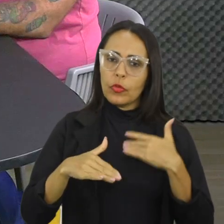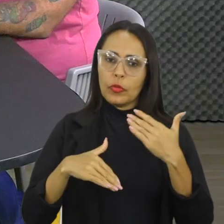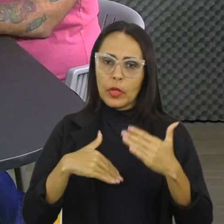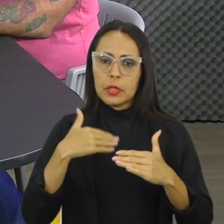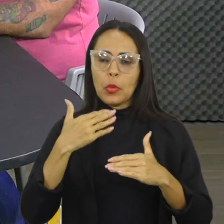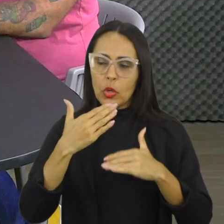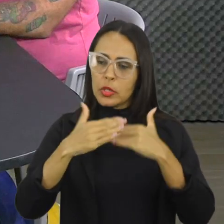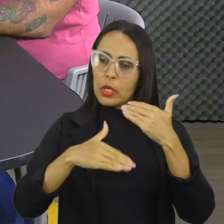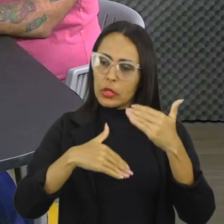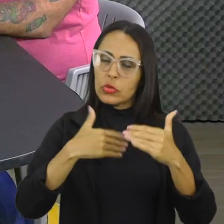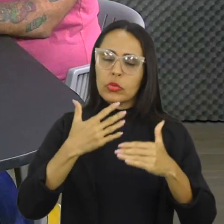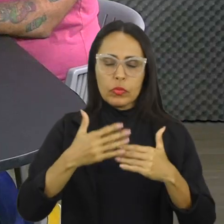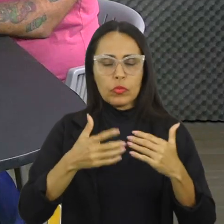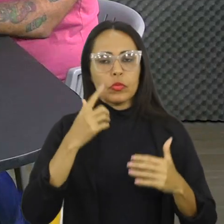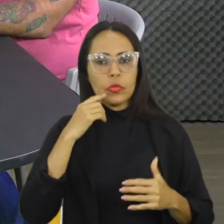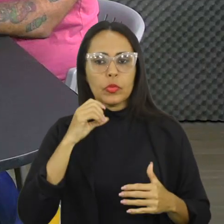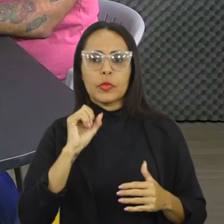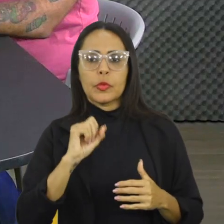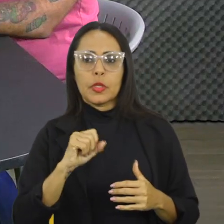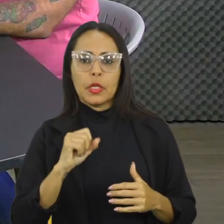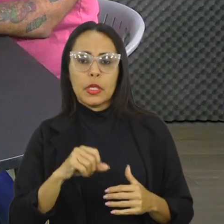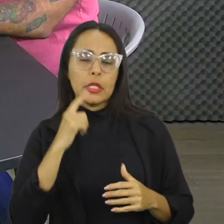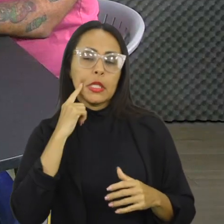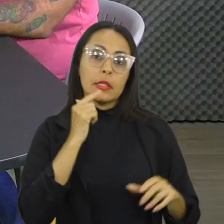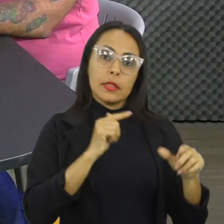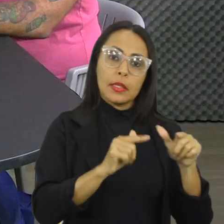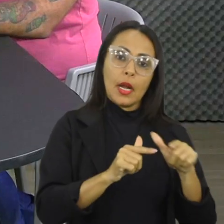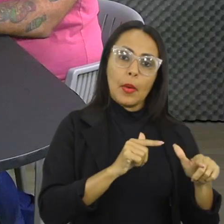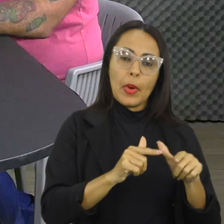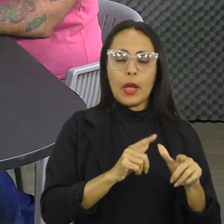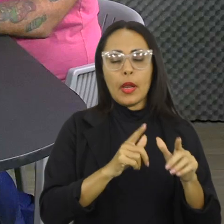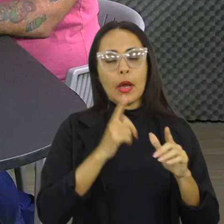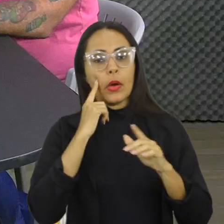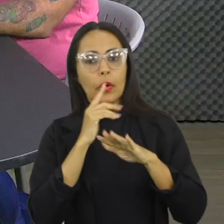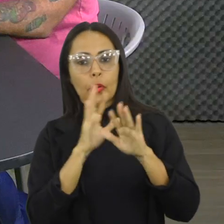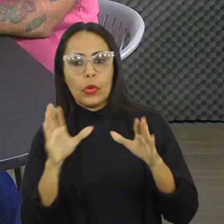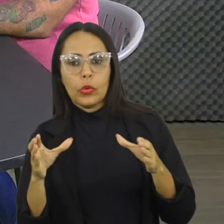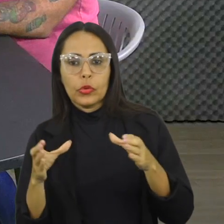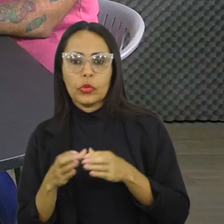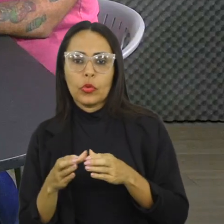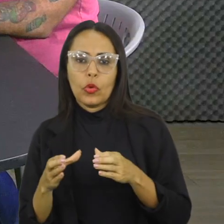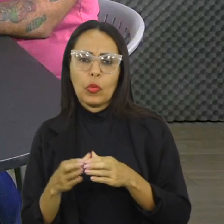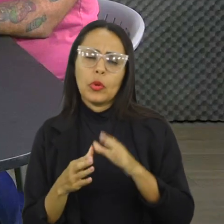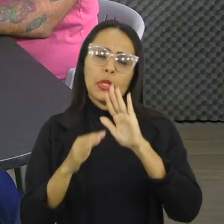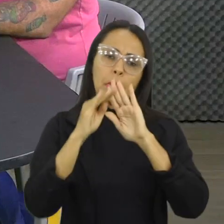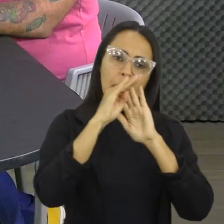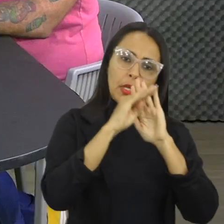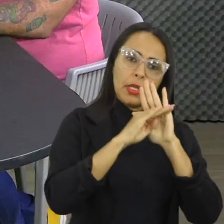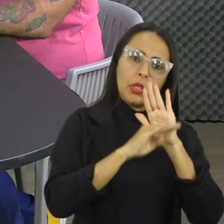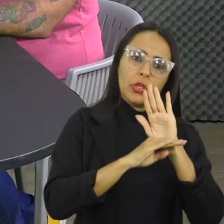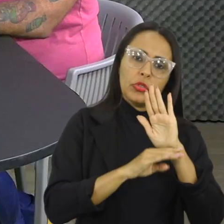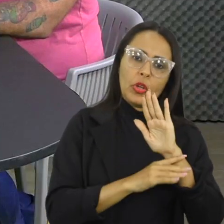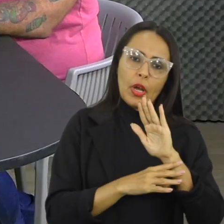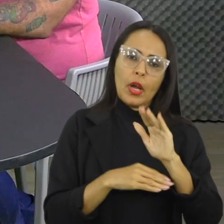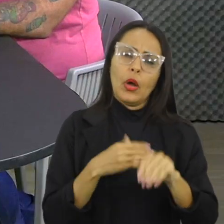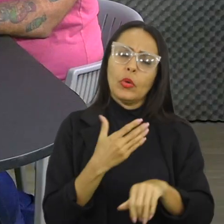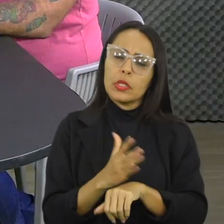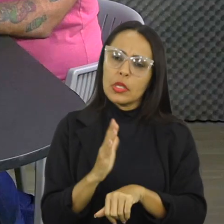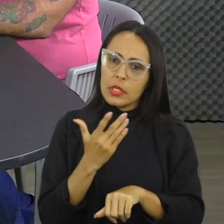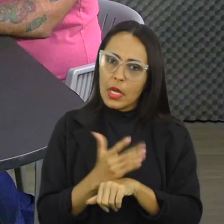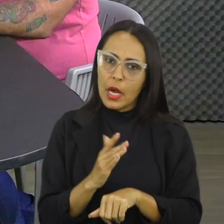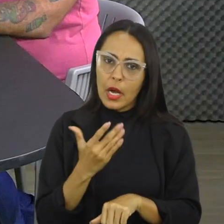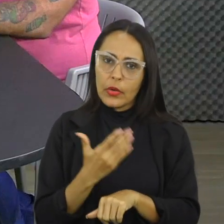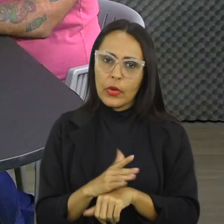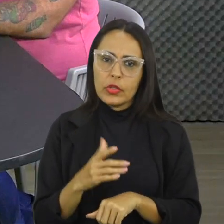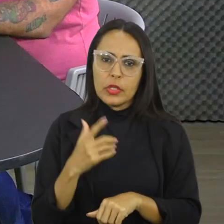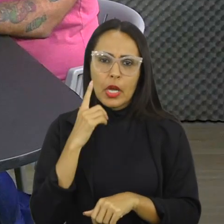Dentro do processo de trabalhar com os grupos, de planejar os ensaios. Eu saía muito